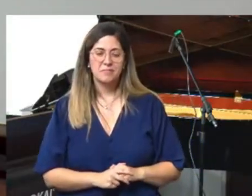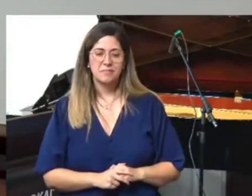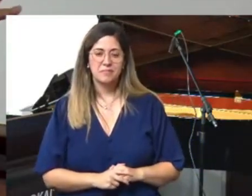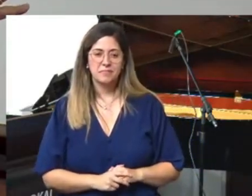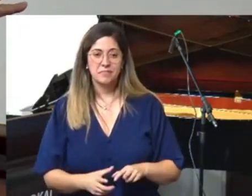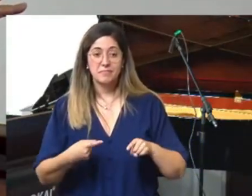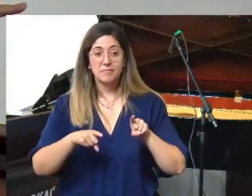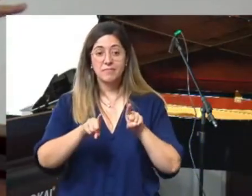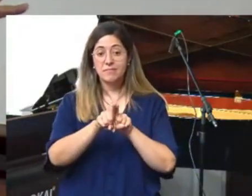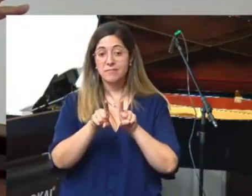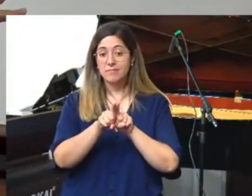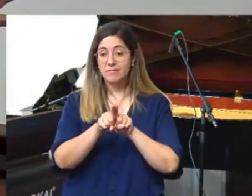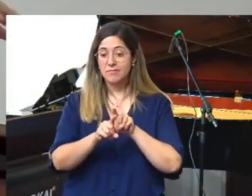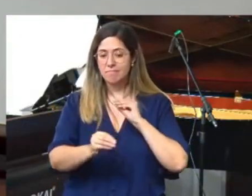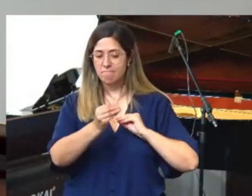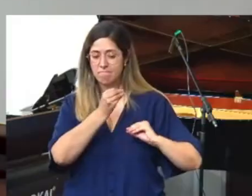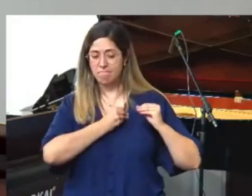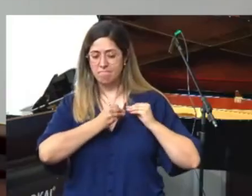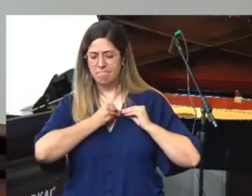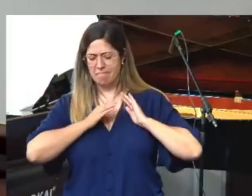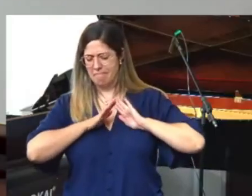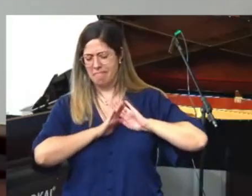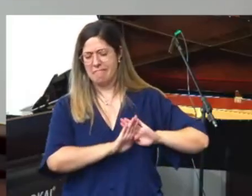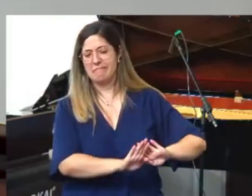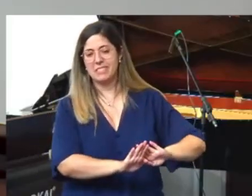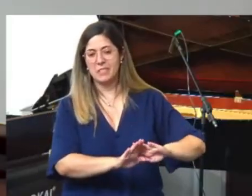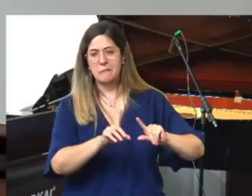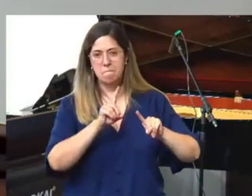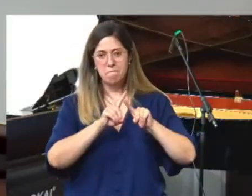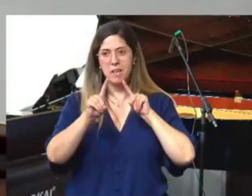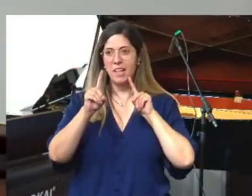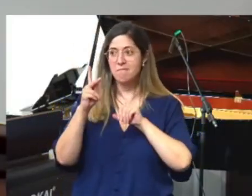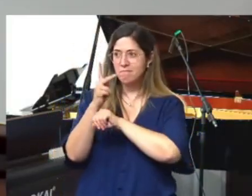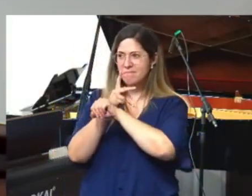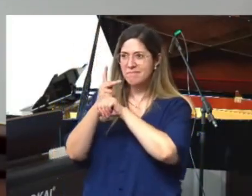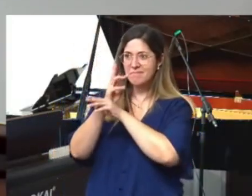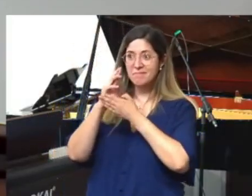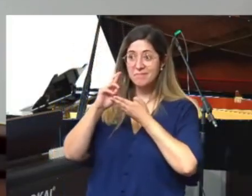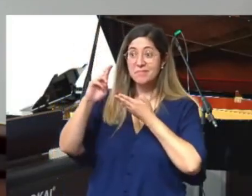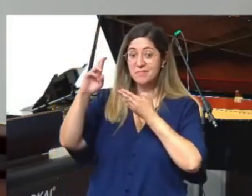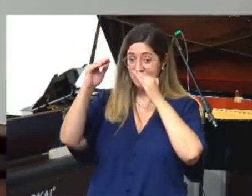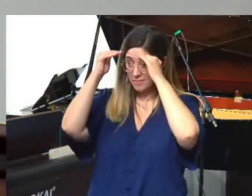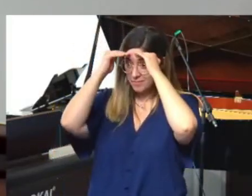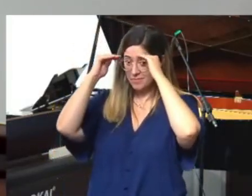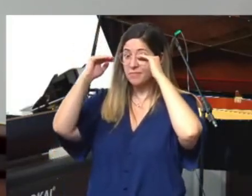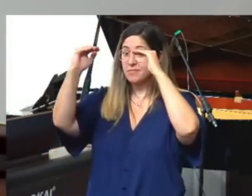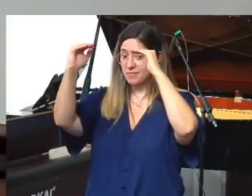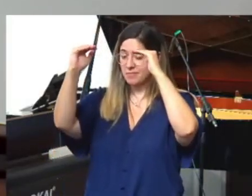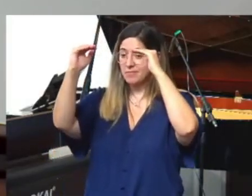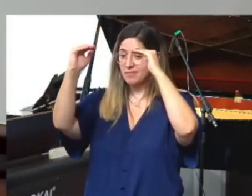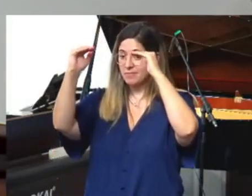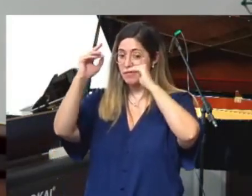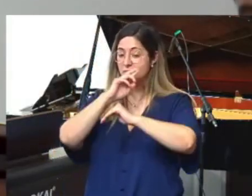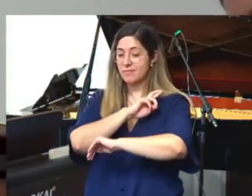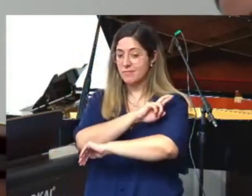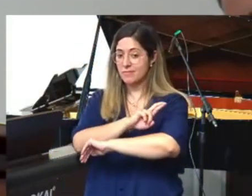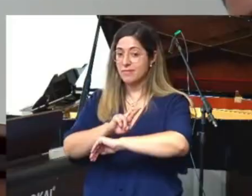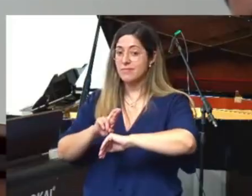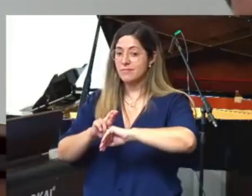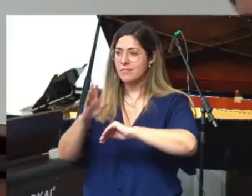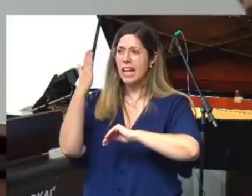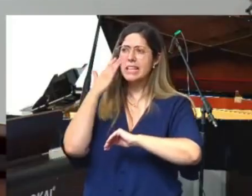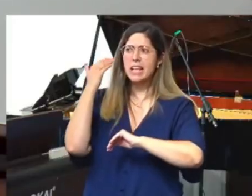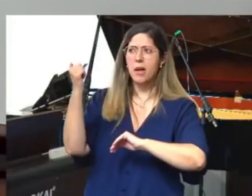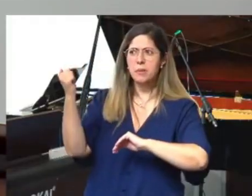Para renegarmos as coisas mundanas e para vivermos de uma forma sensata, ou seja, prudente,